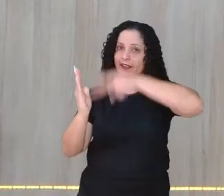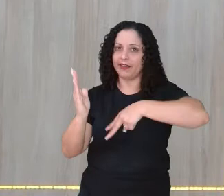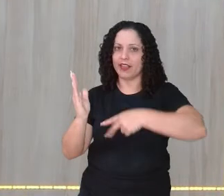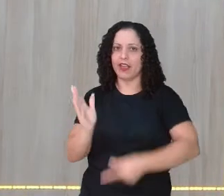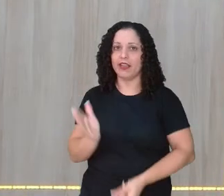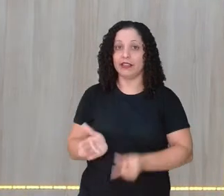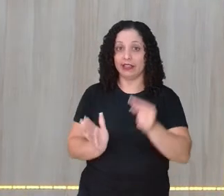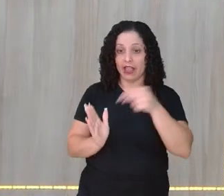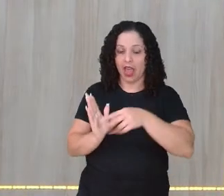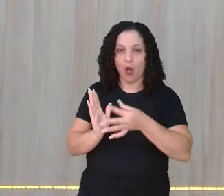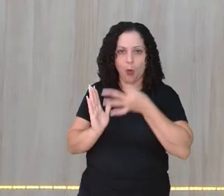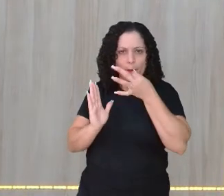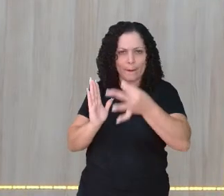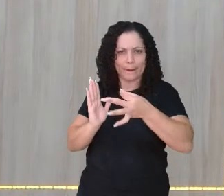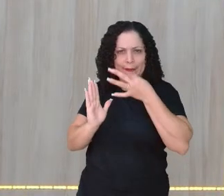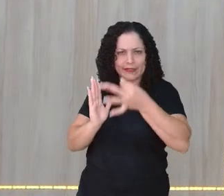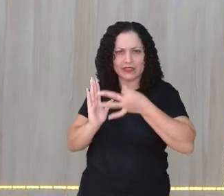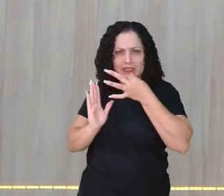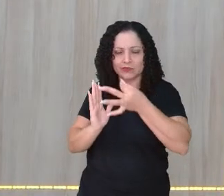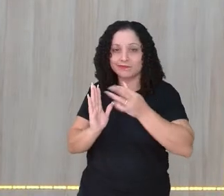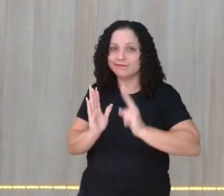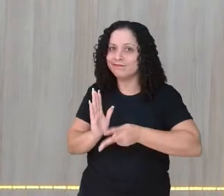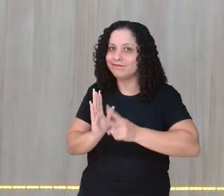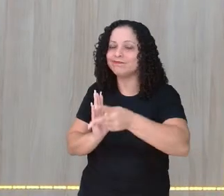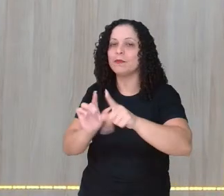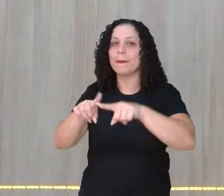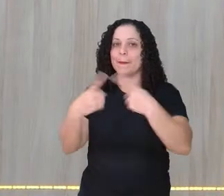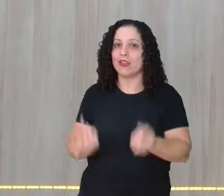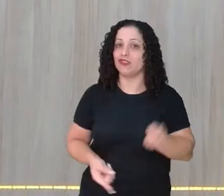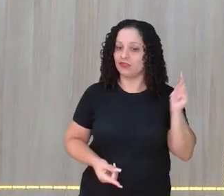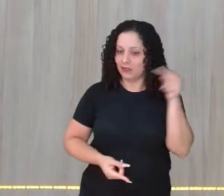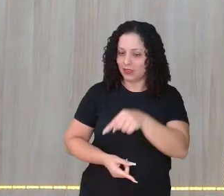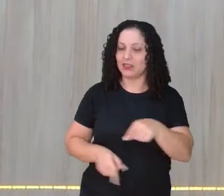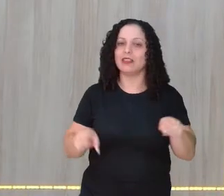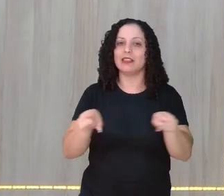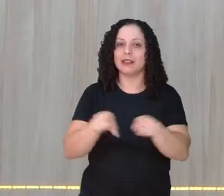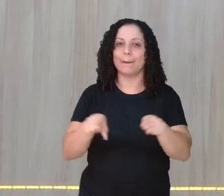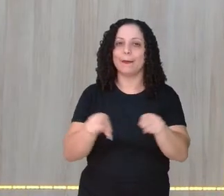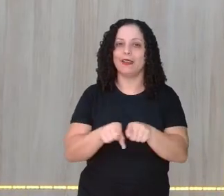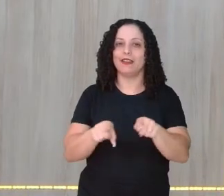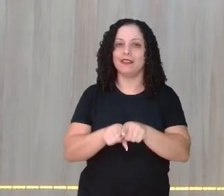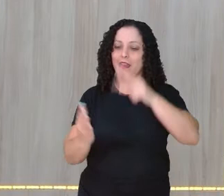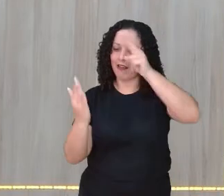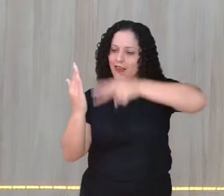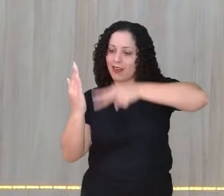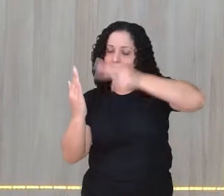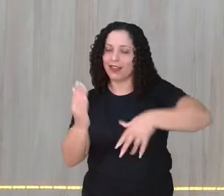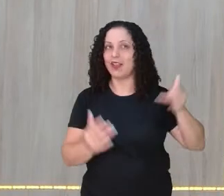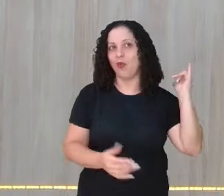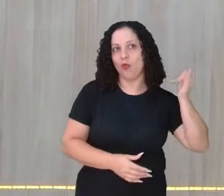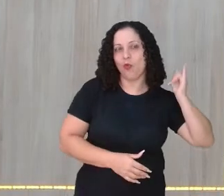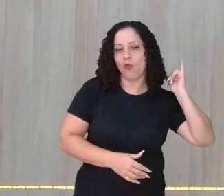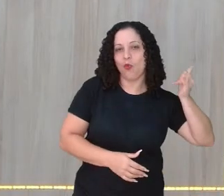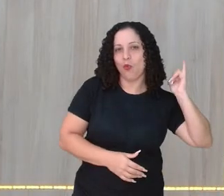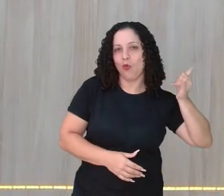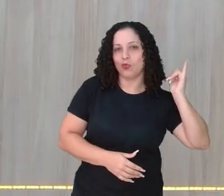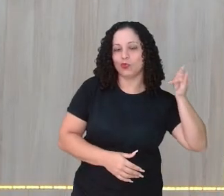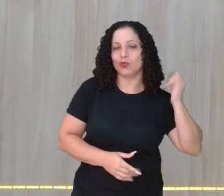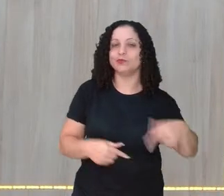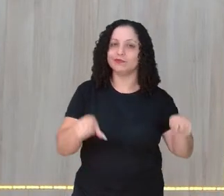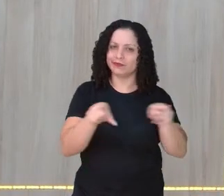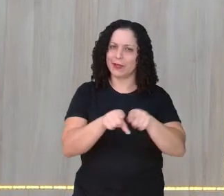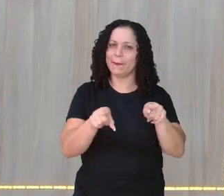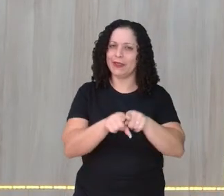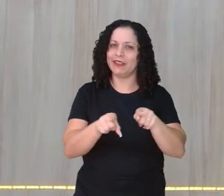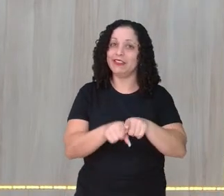opinião, a argumentação predomina. Mas também é óbvio quando a gente está lendo um conto de fada que a gente